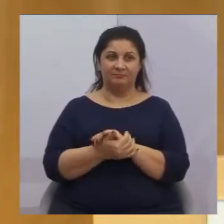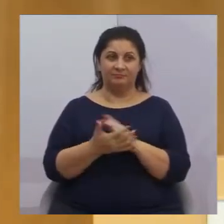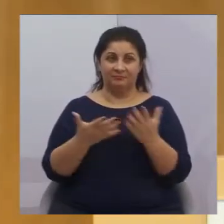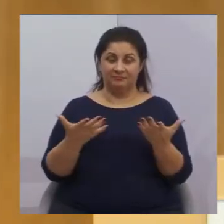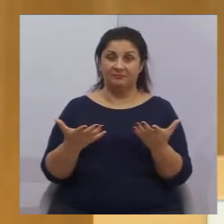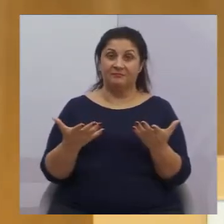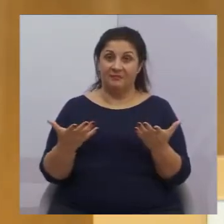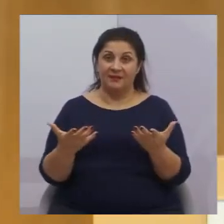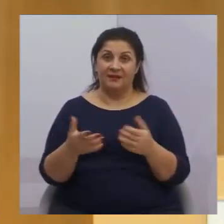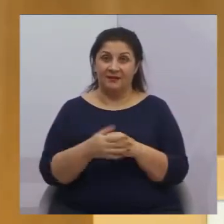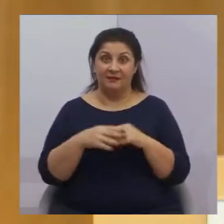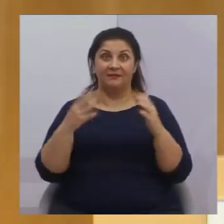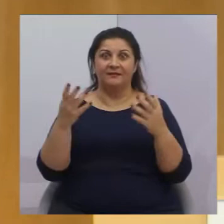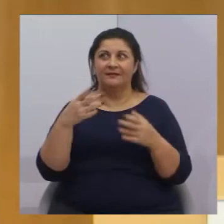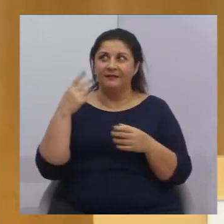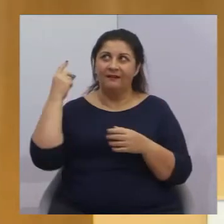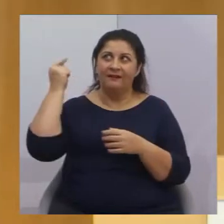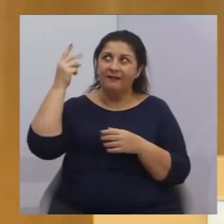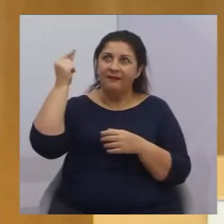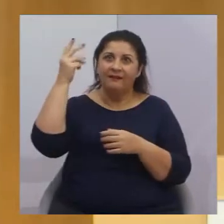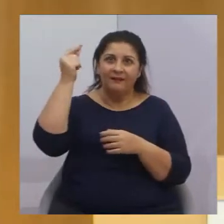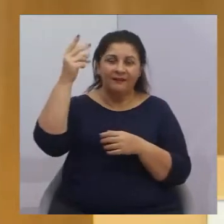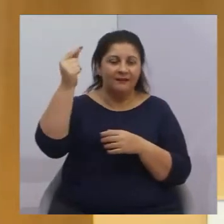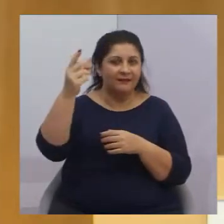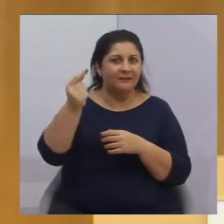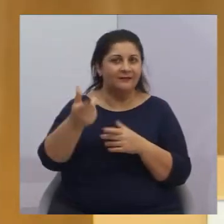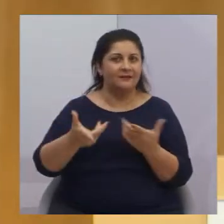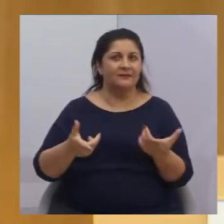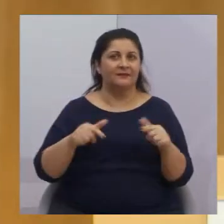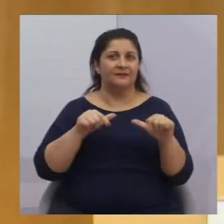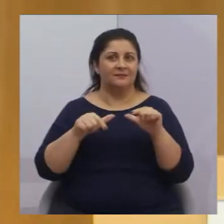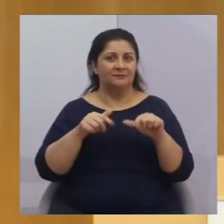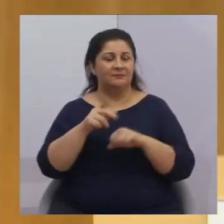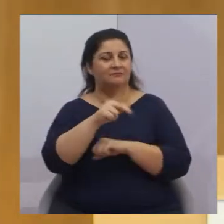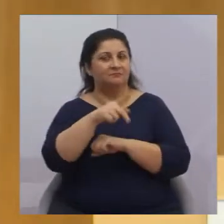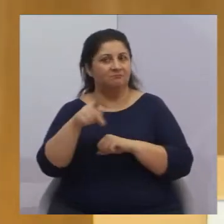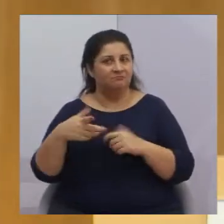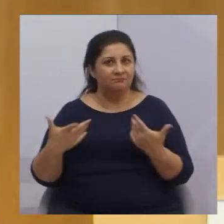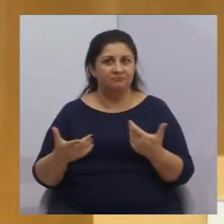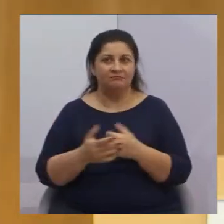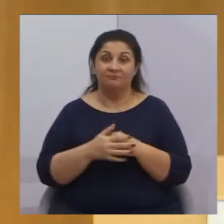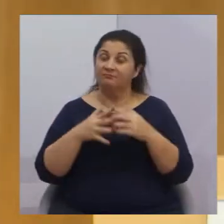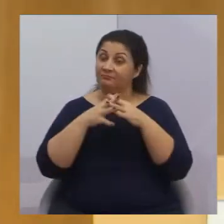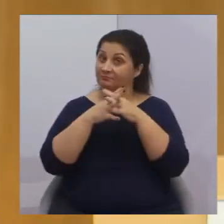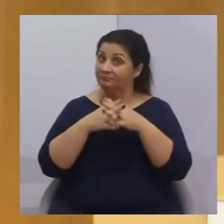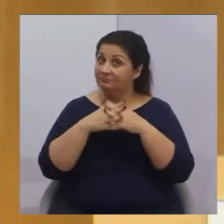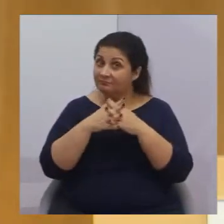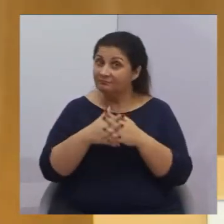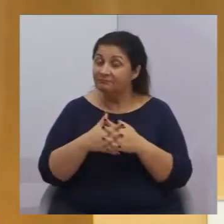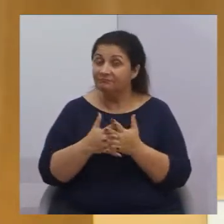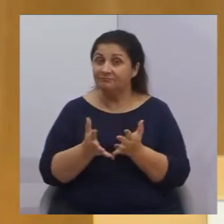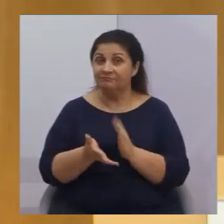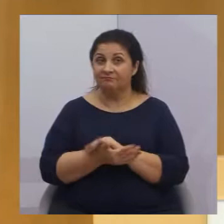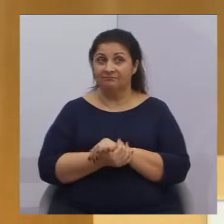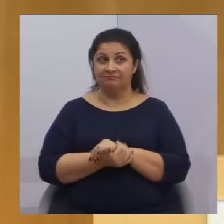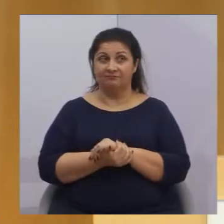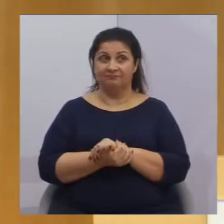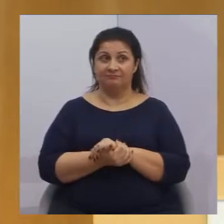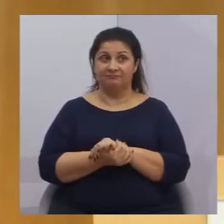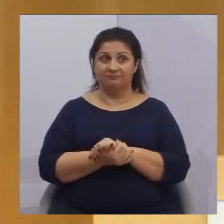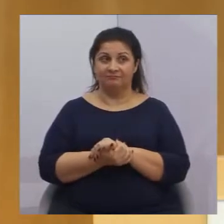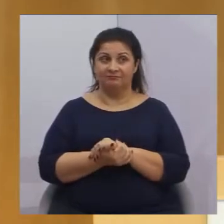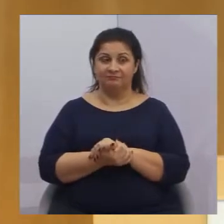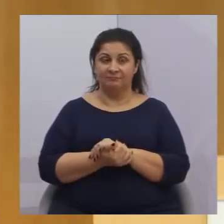cenário muito, né, de longos anos, né? Um cenário muito difícil, né? Um cenário que é